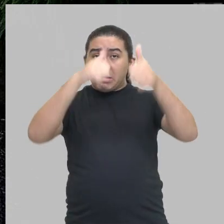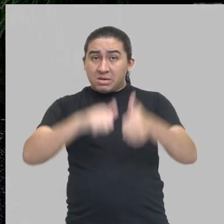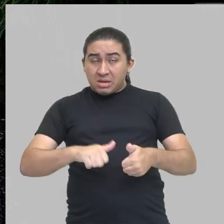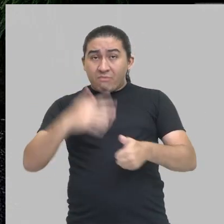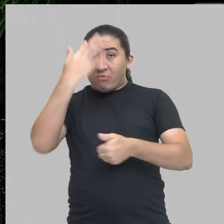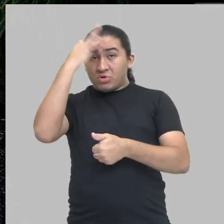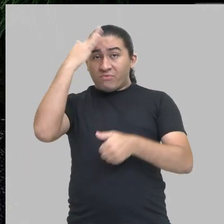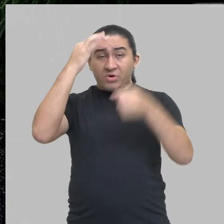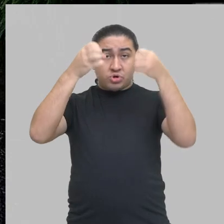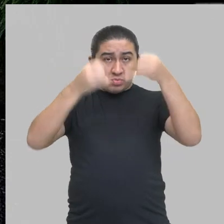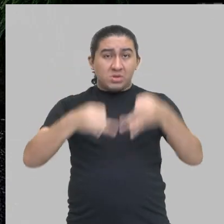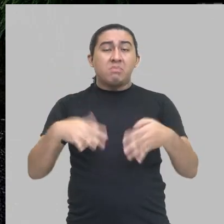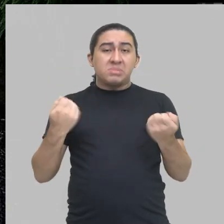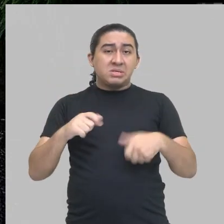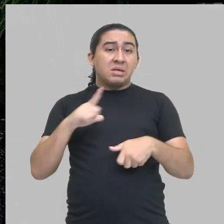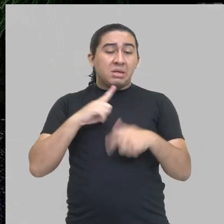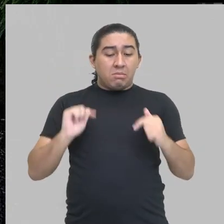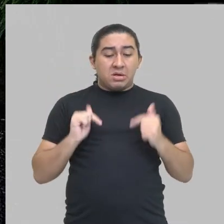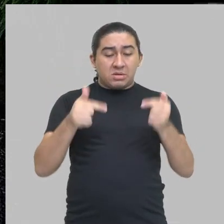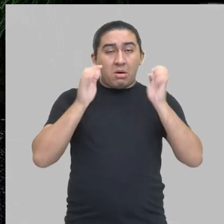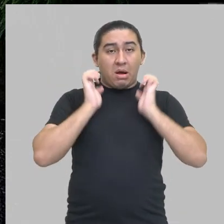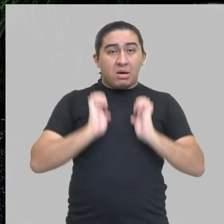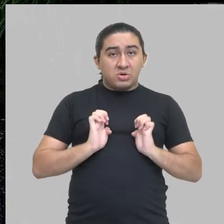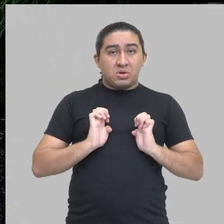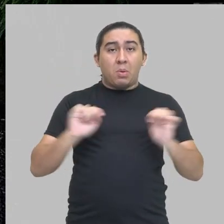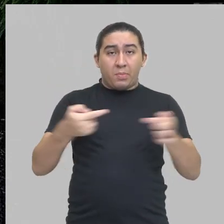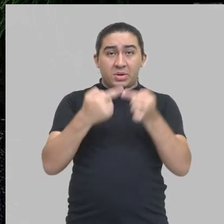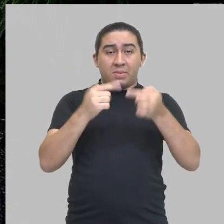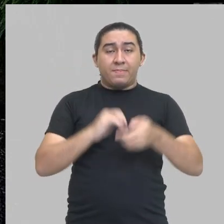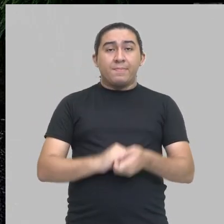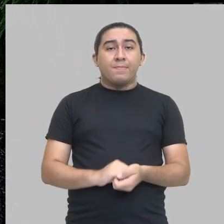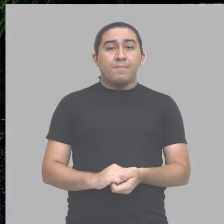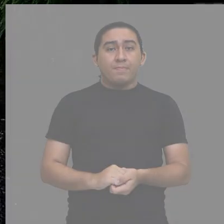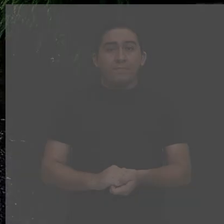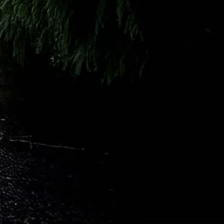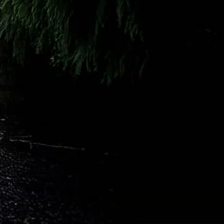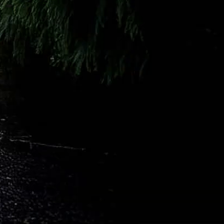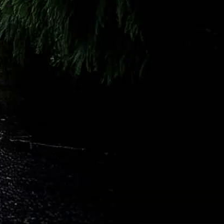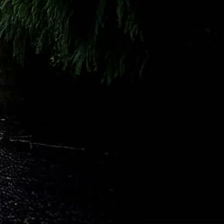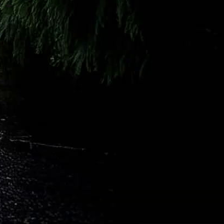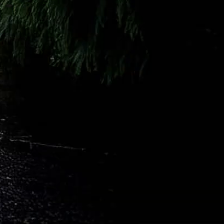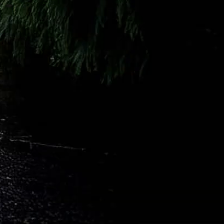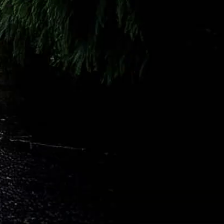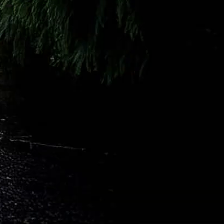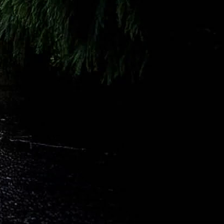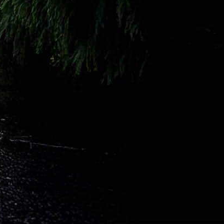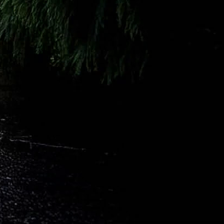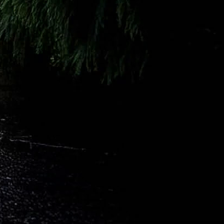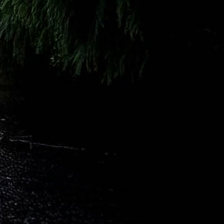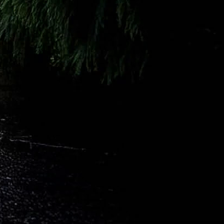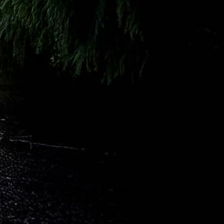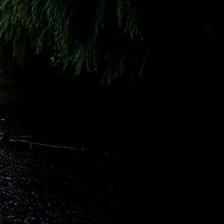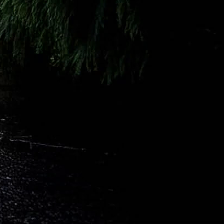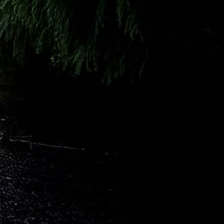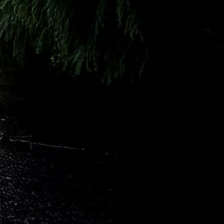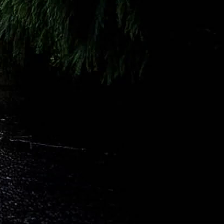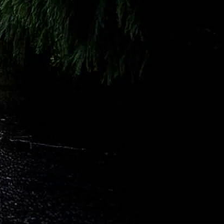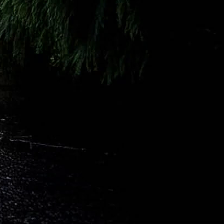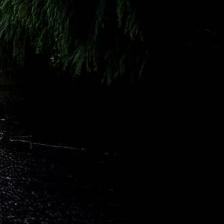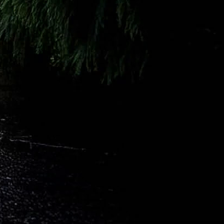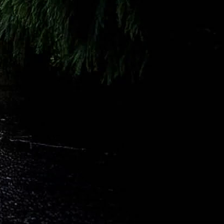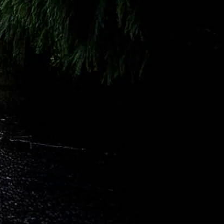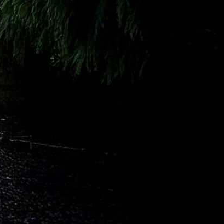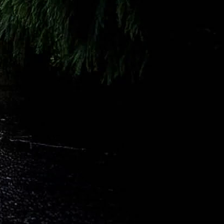a filosofia, então, tem que ter essa postura ética e também os dilemas morais, as questões de